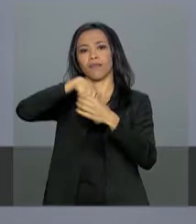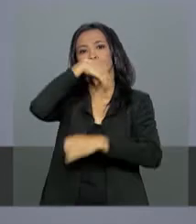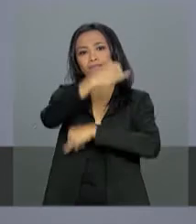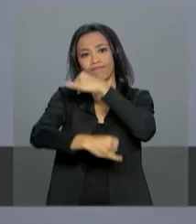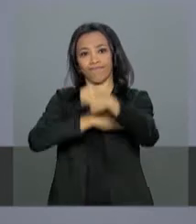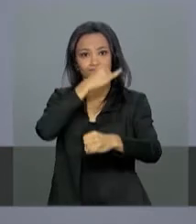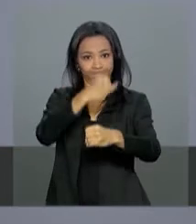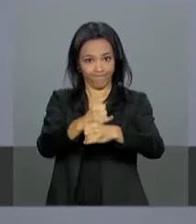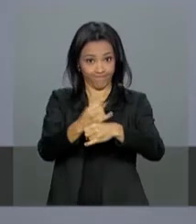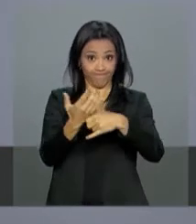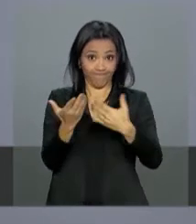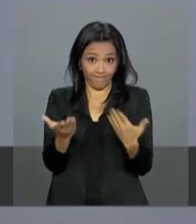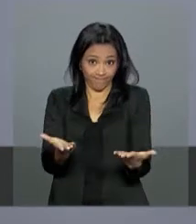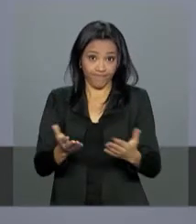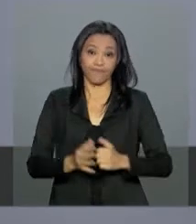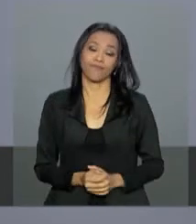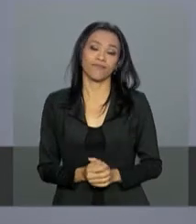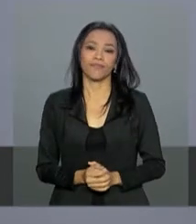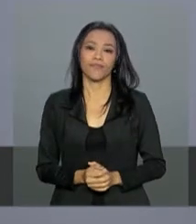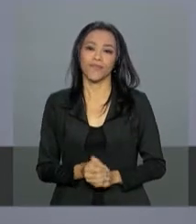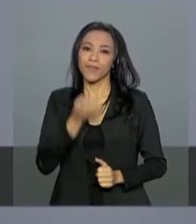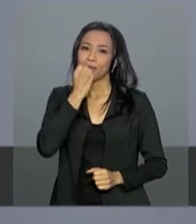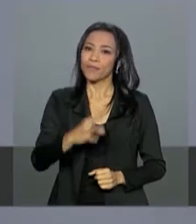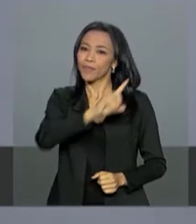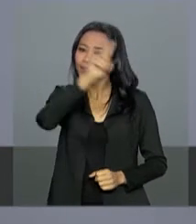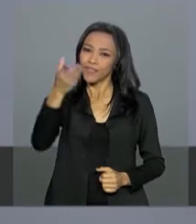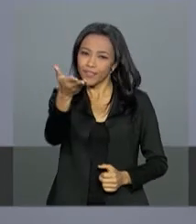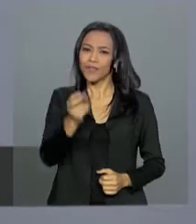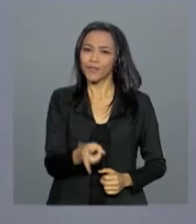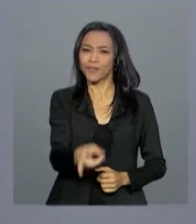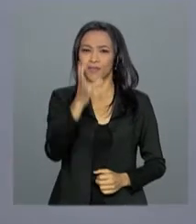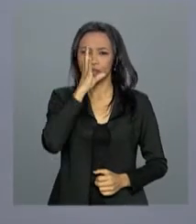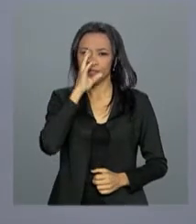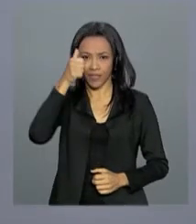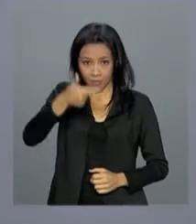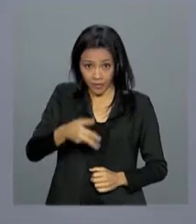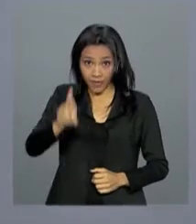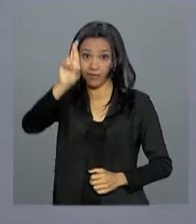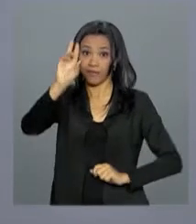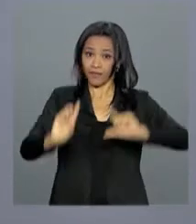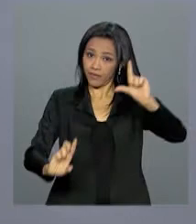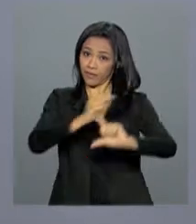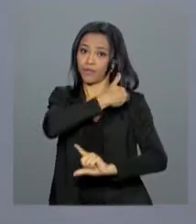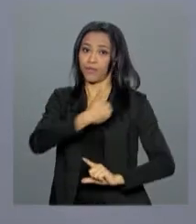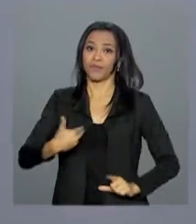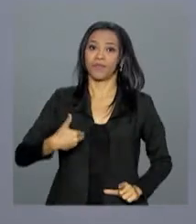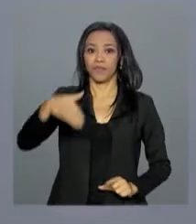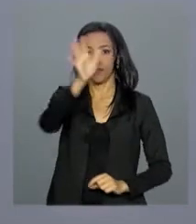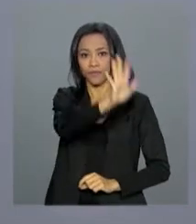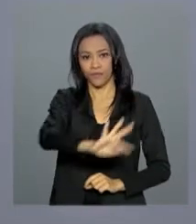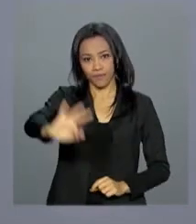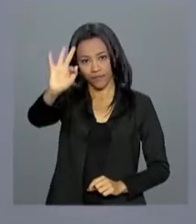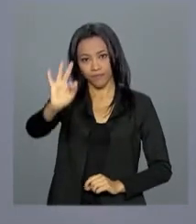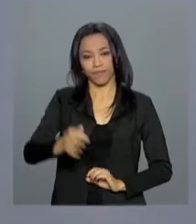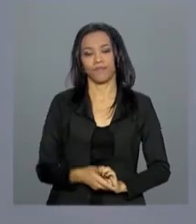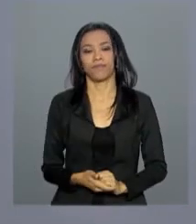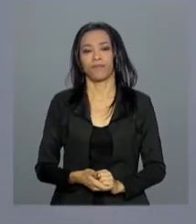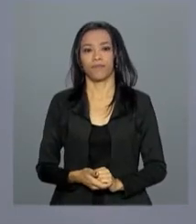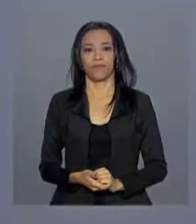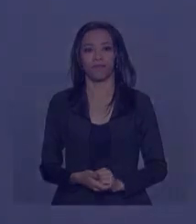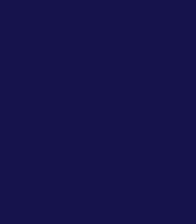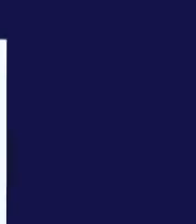está na página da NBR na internet. Um bom dia para você e continue com a gente aqui na NBR, a TV do Governo Federal.